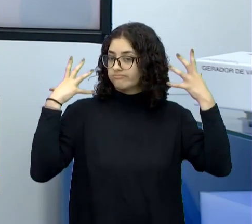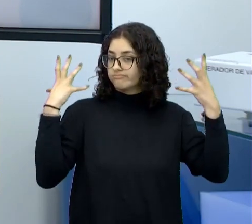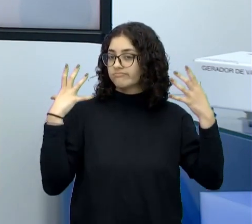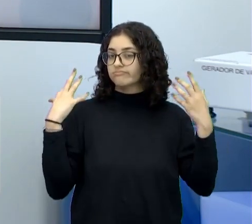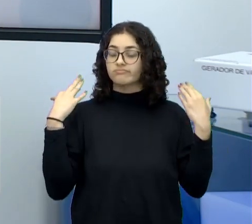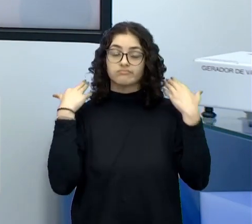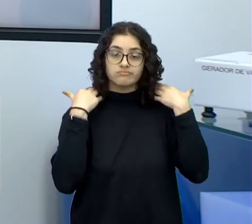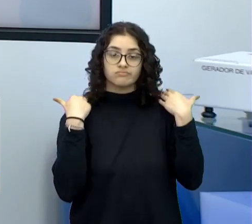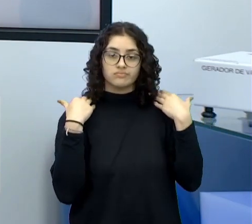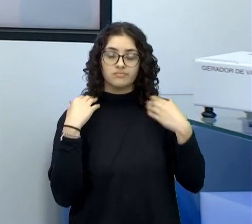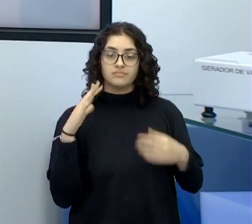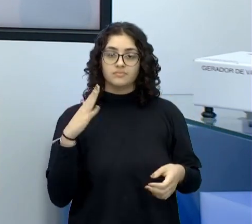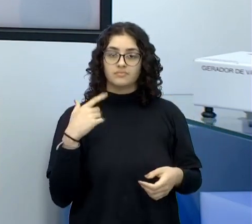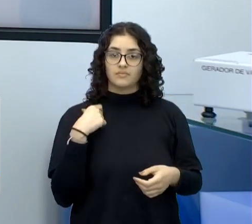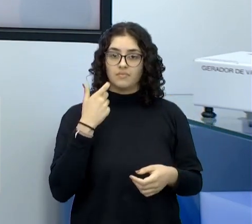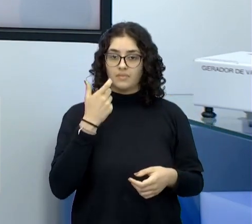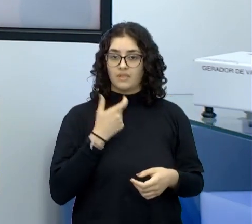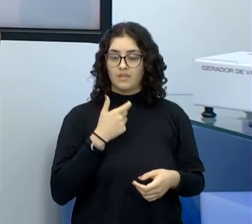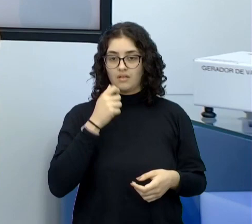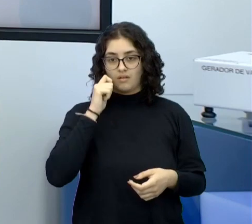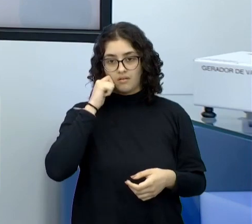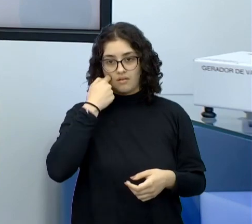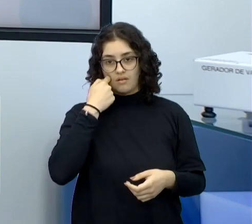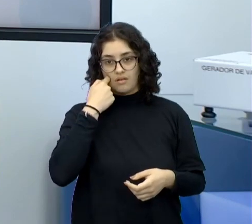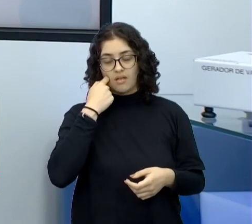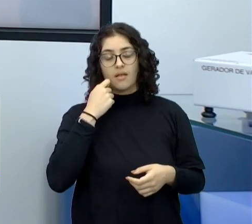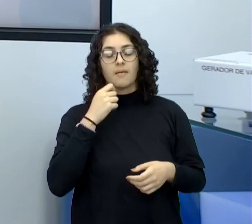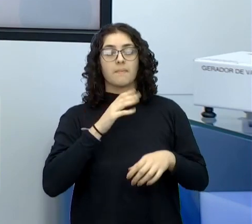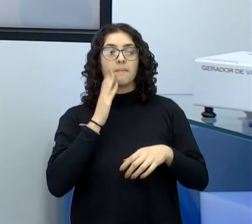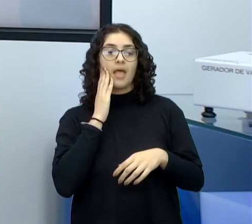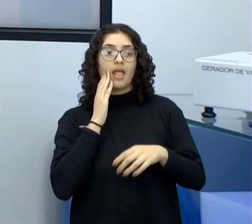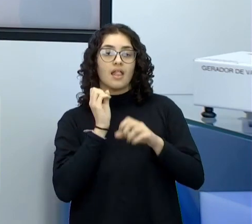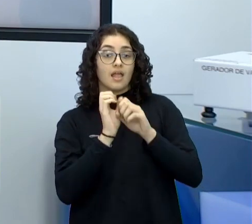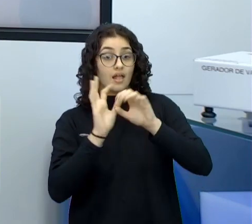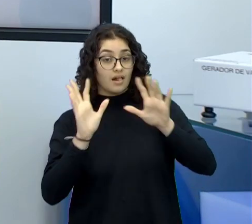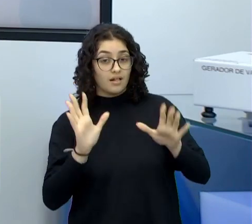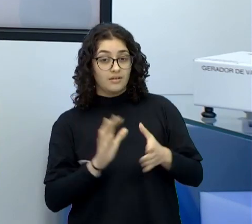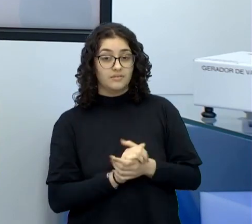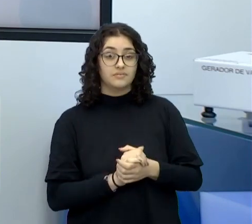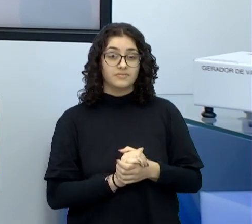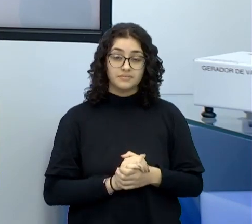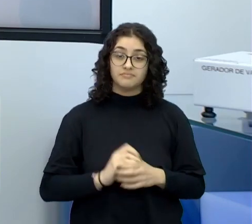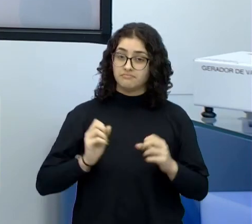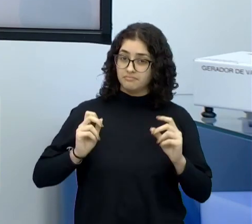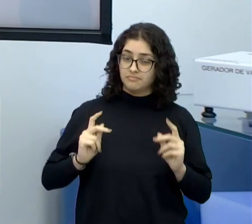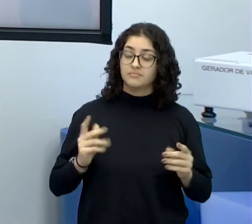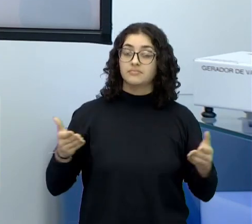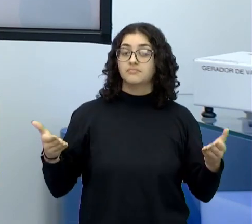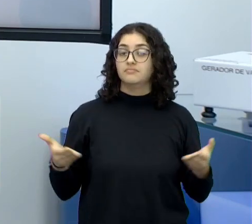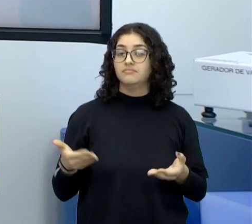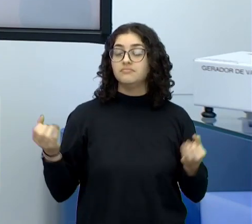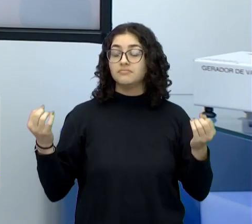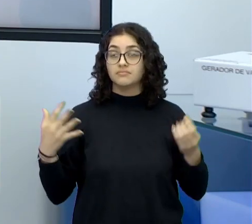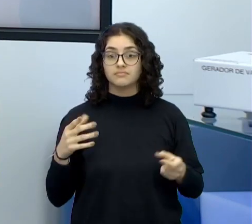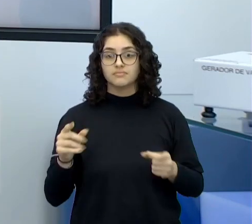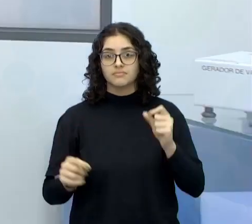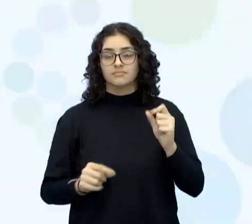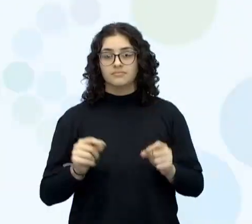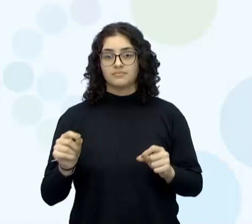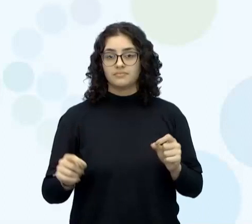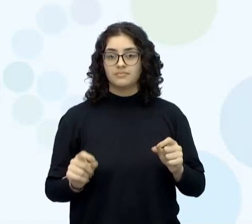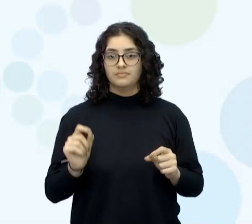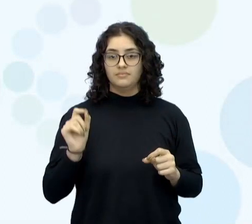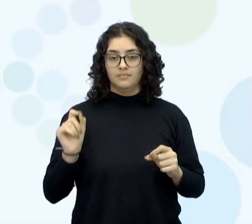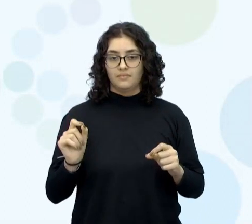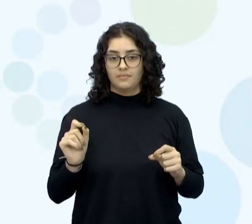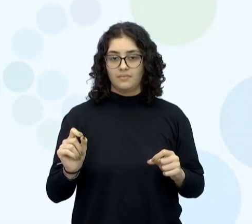dos meus ombros. Eu sou uma mulher preta de pele clara, ok? E nós vamos falar hoje sobre o nosso componente, a